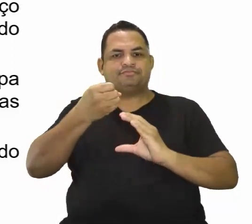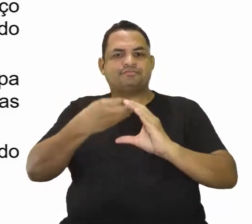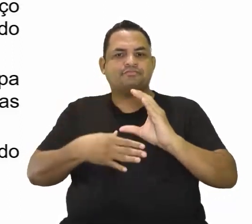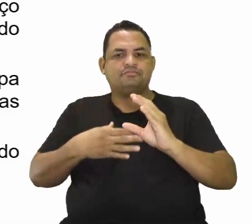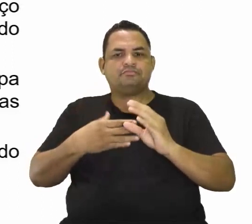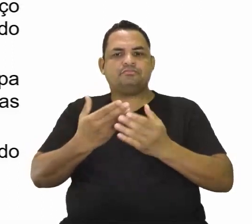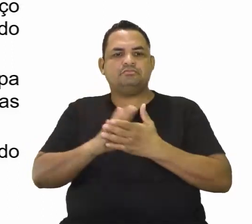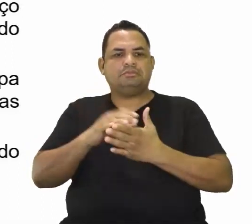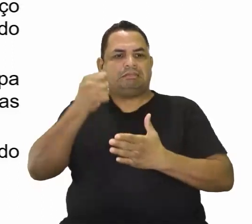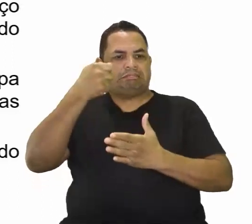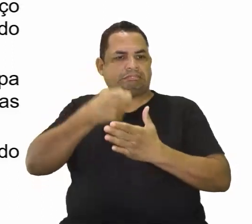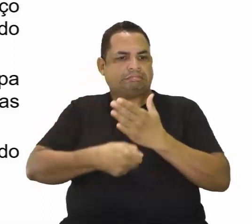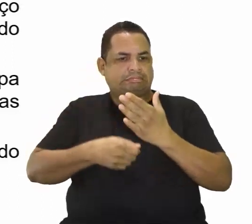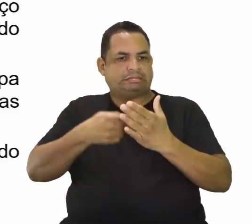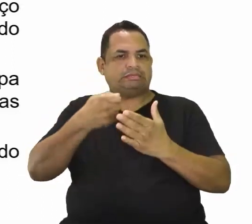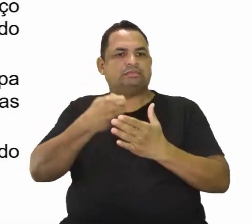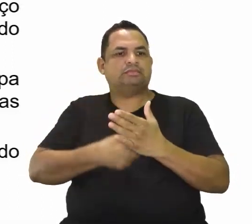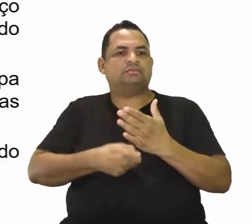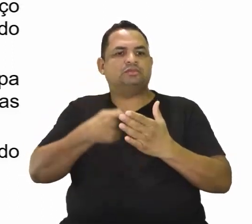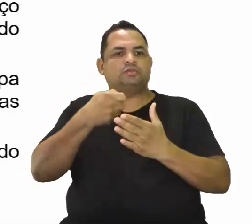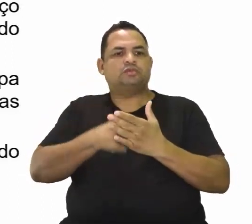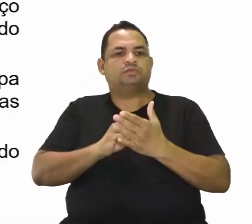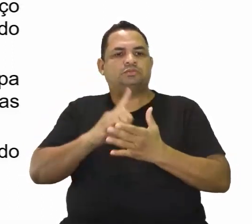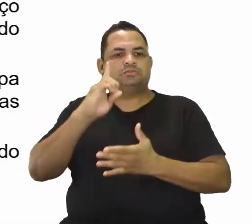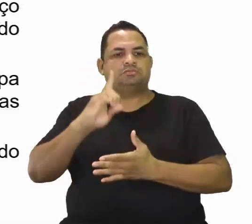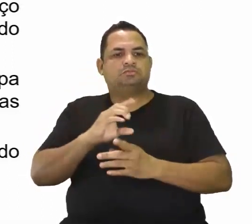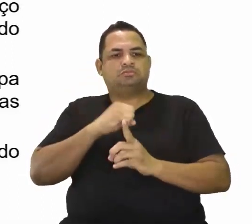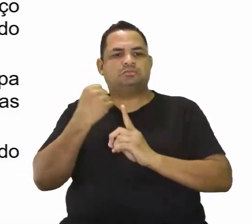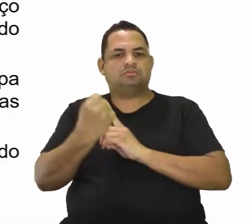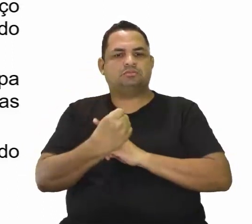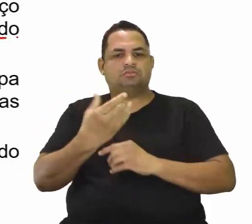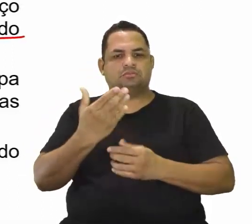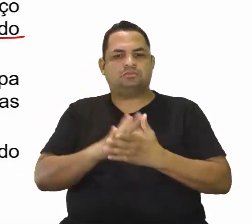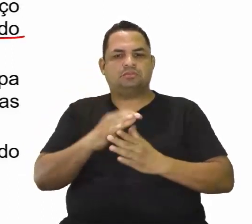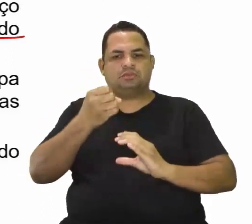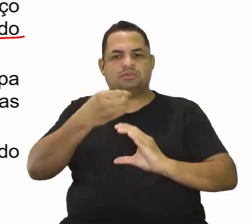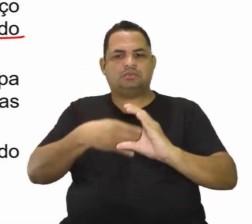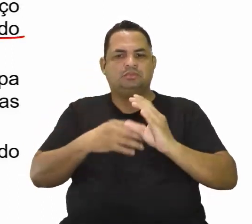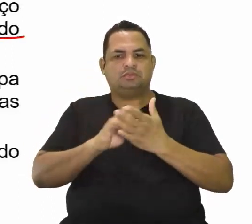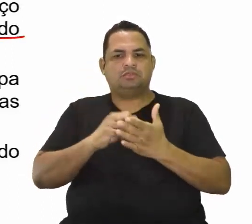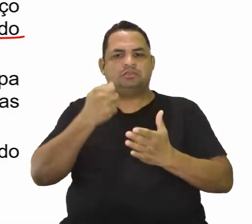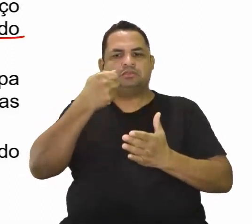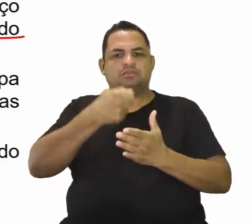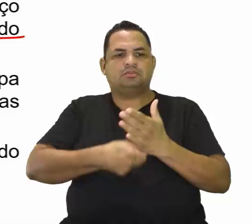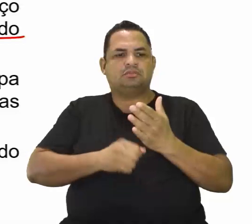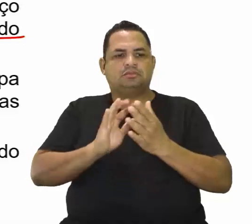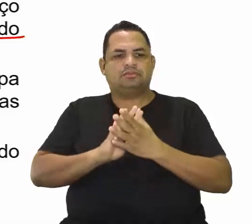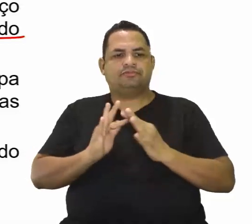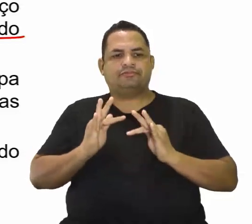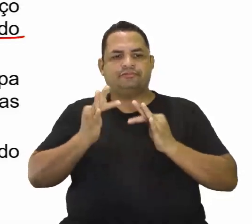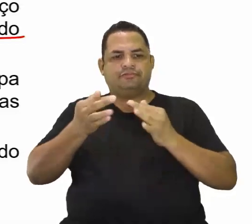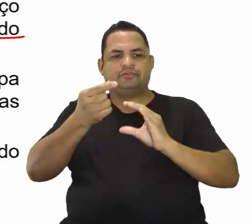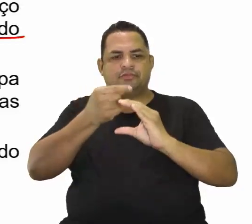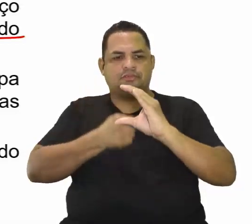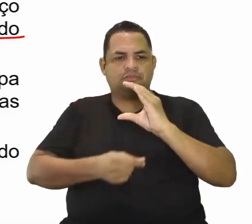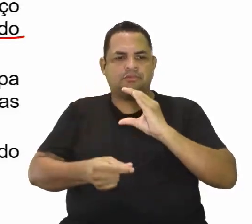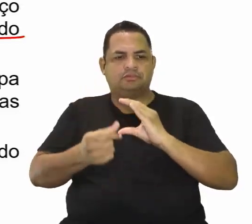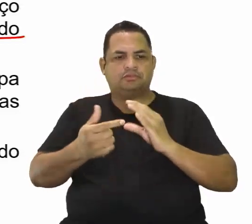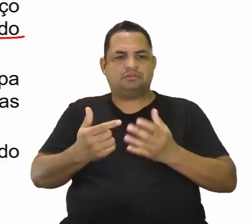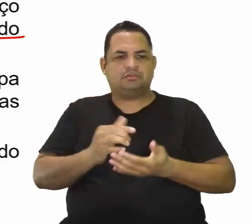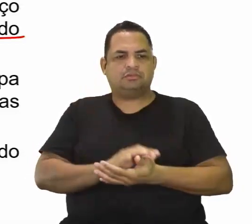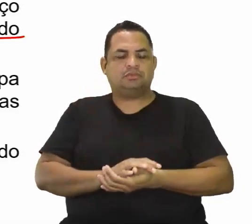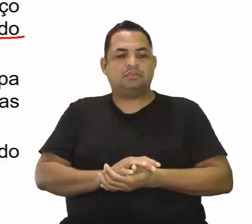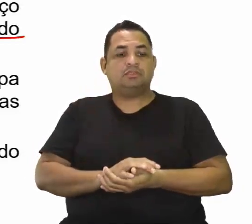característica a defesa dos direitos sociais. A letra C, característica era a defesa do fim do